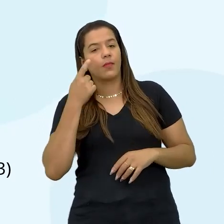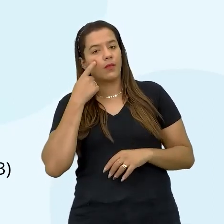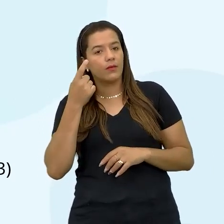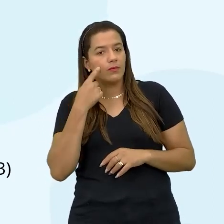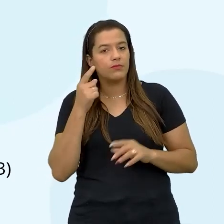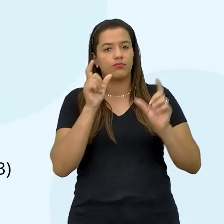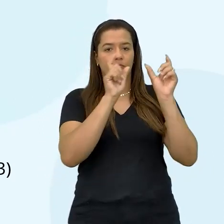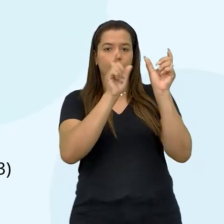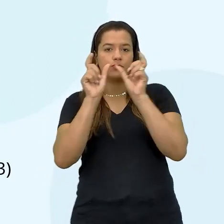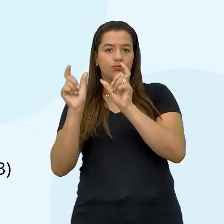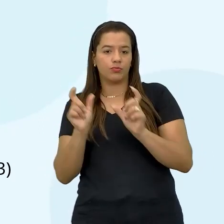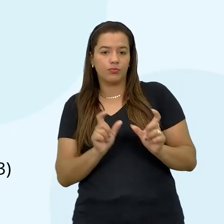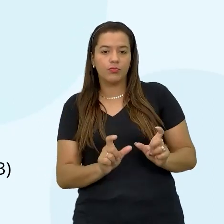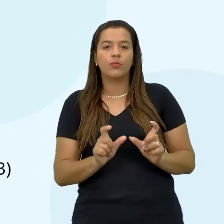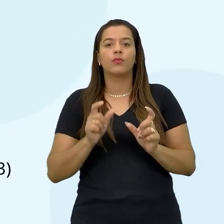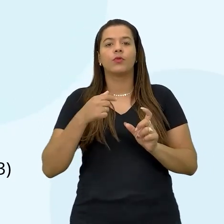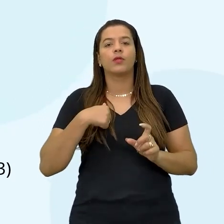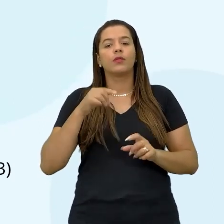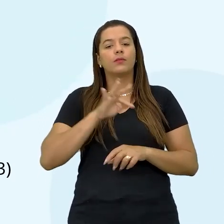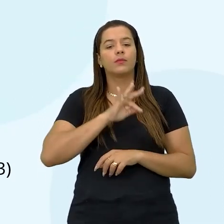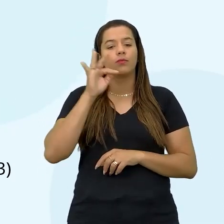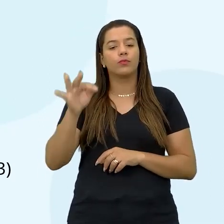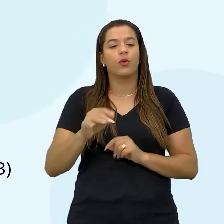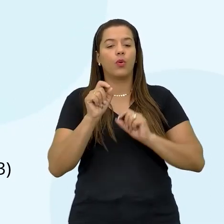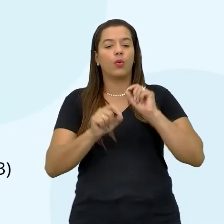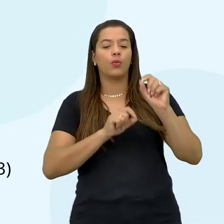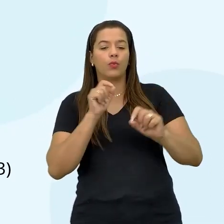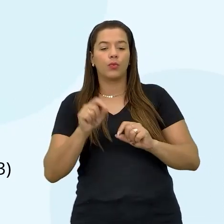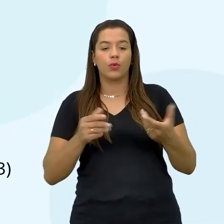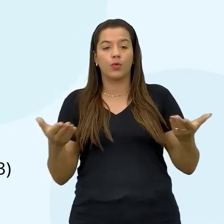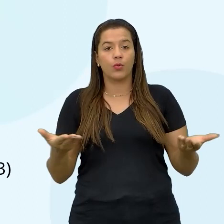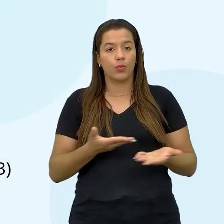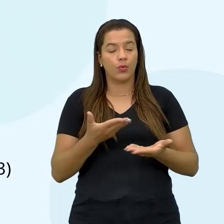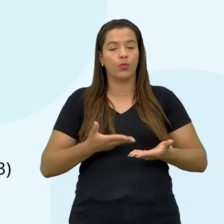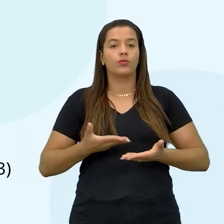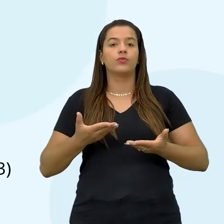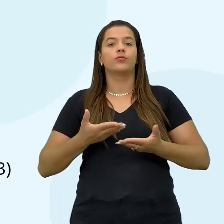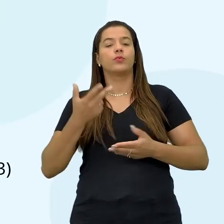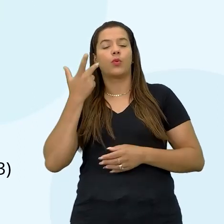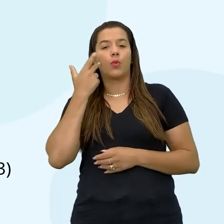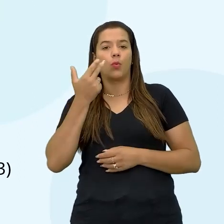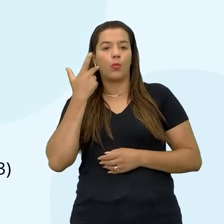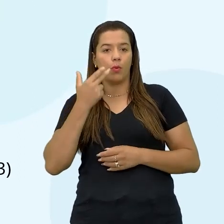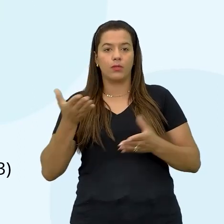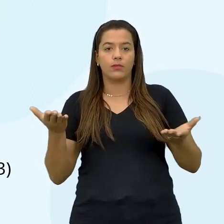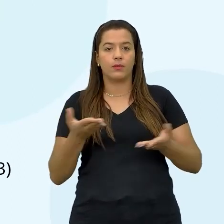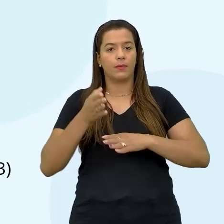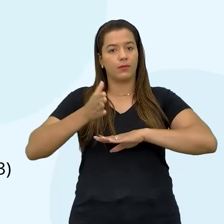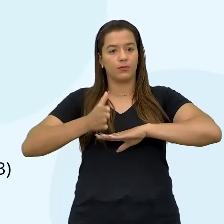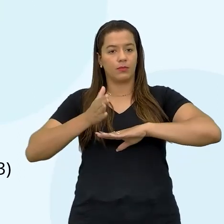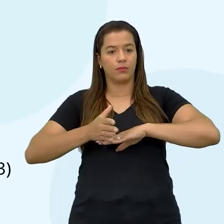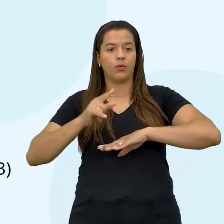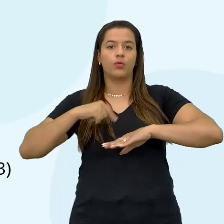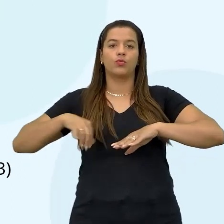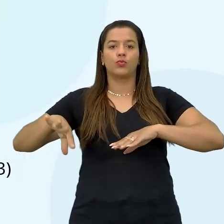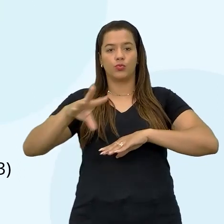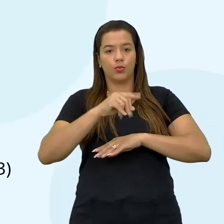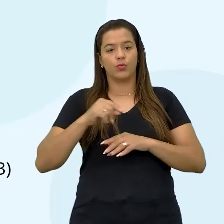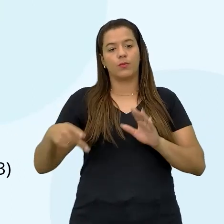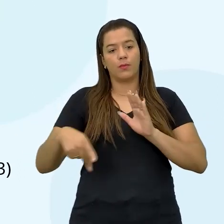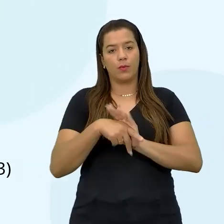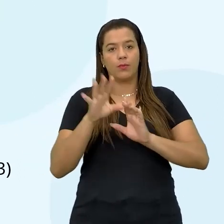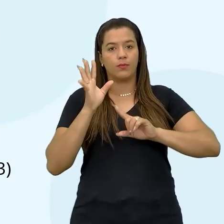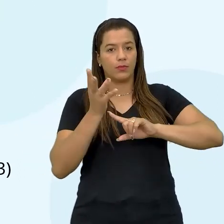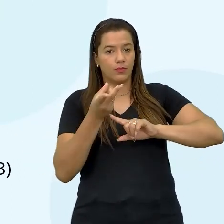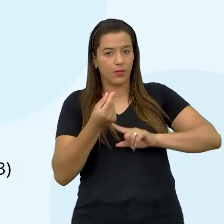escultura, muralismo e assemblagem das artes visuais tradicionais e contemporâneas em obras de artistas